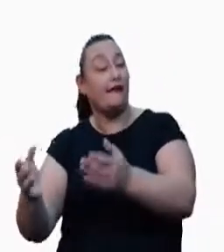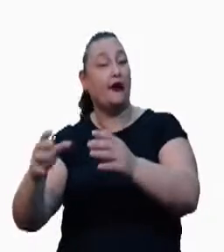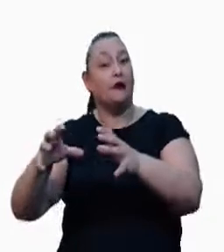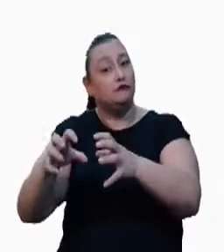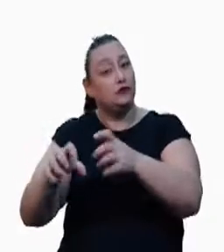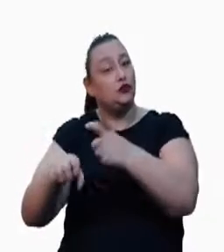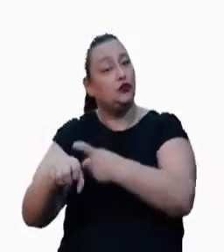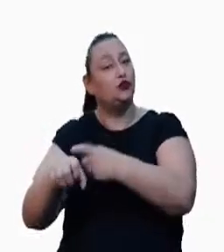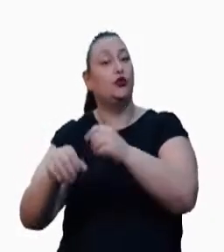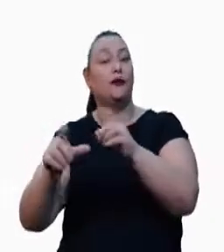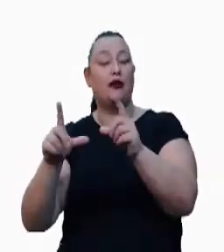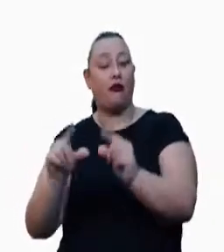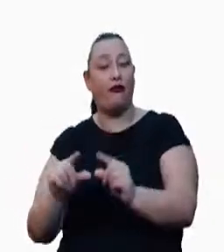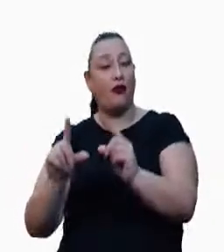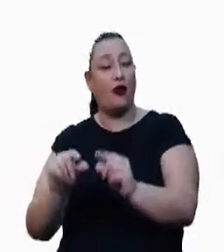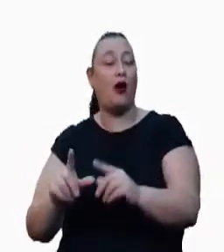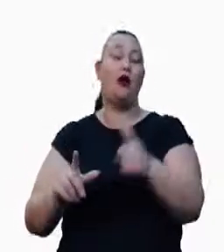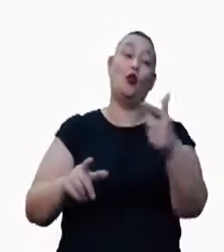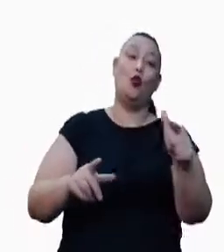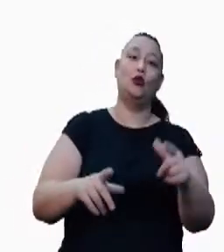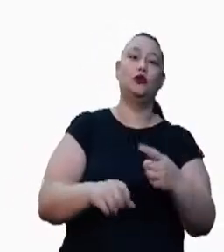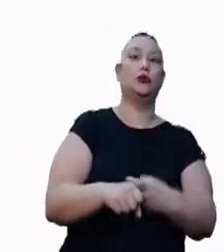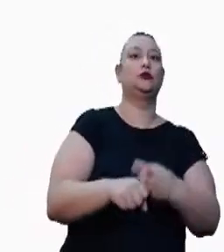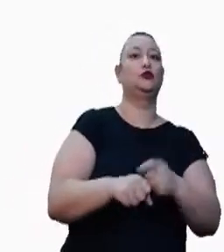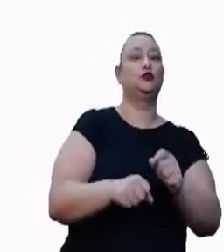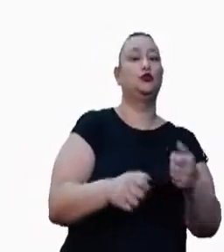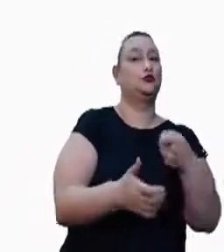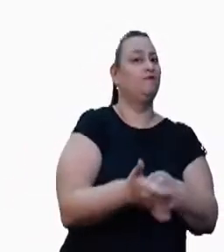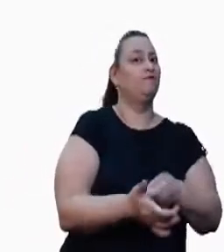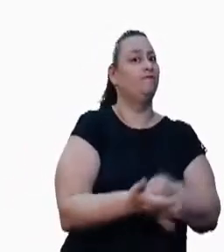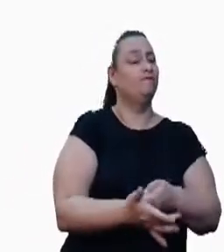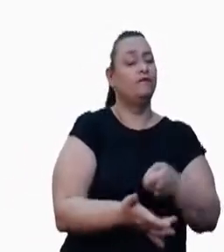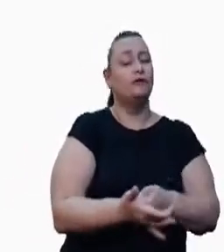uma espasticidade mais leve, uma espasticidade mais